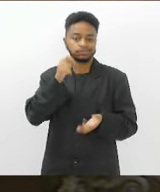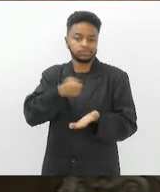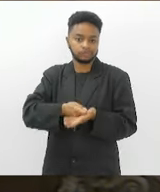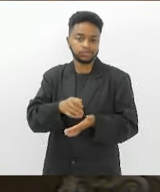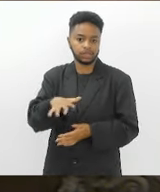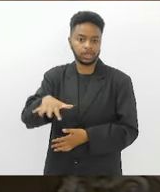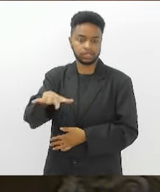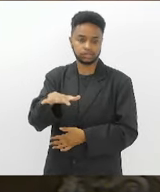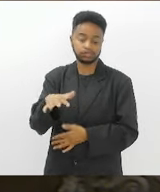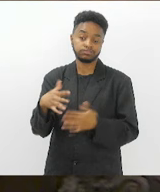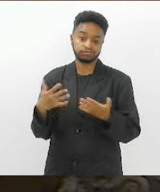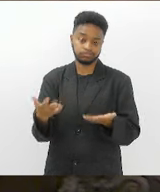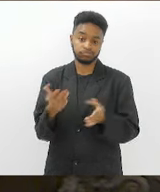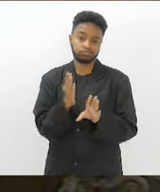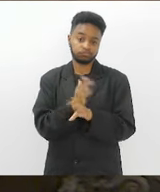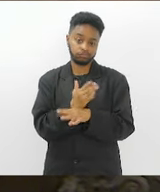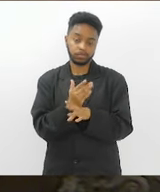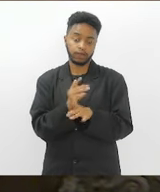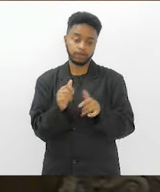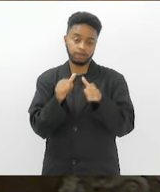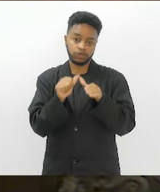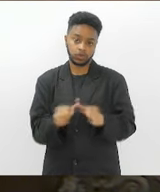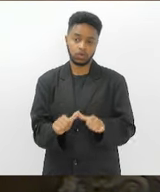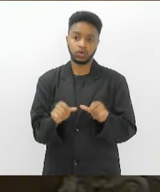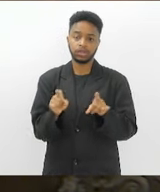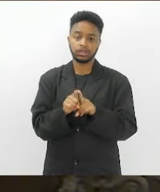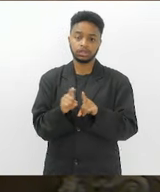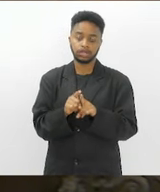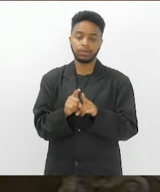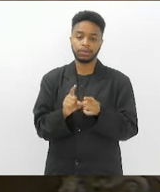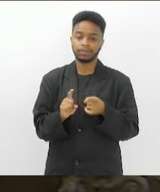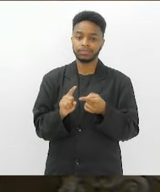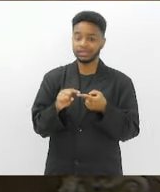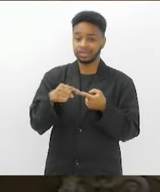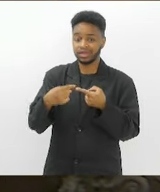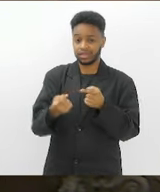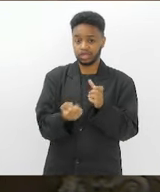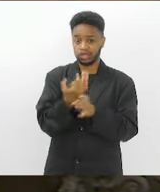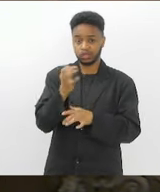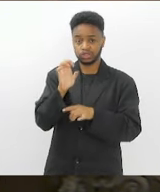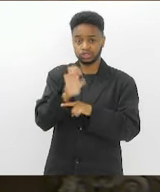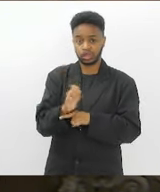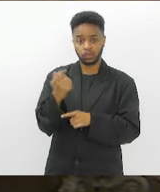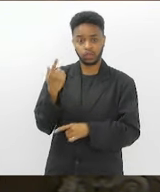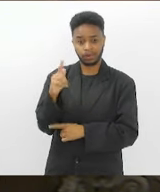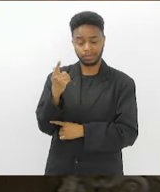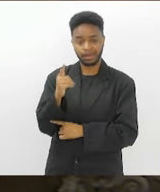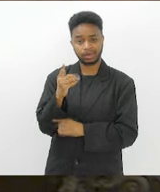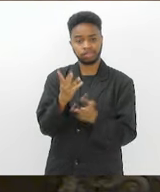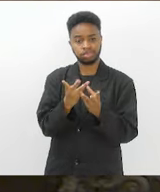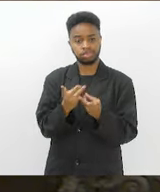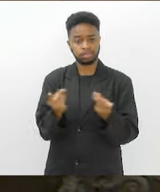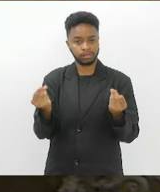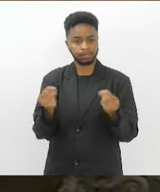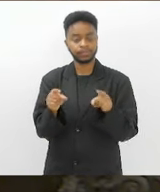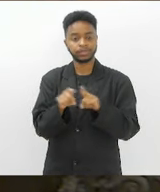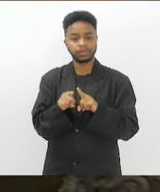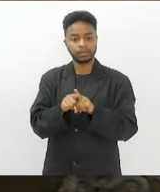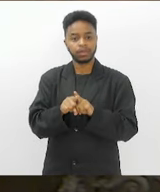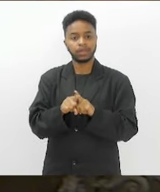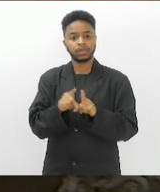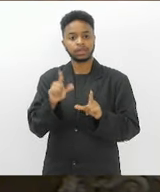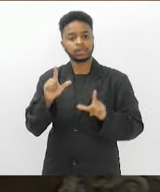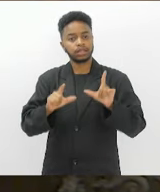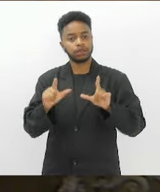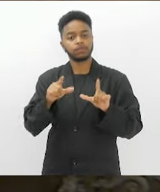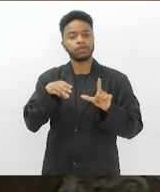Ficaram no balneário, no recém-criado Estado da Guanabara e longe do poder. A mídia carioca também virou